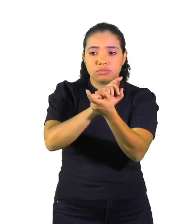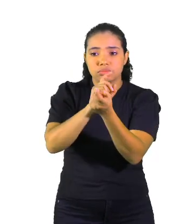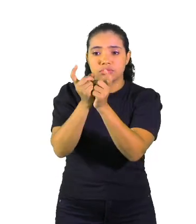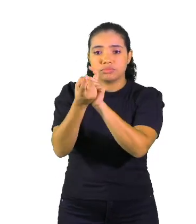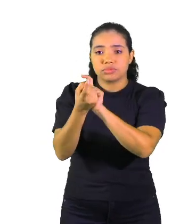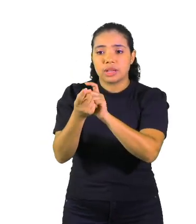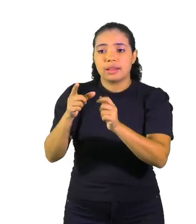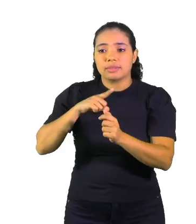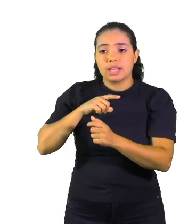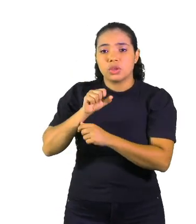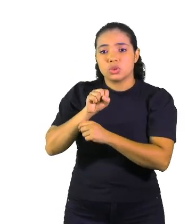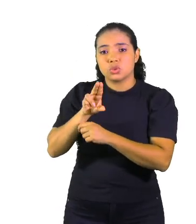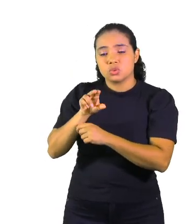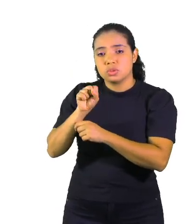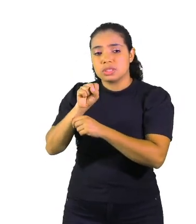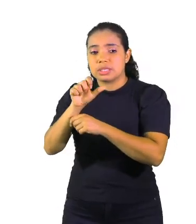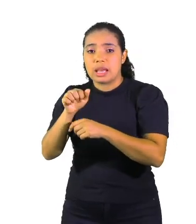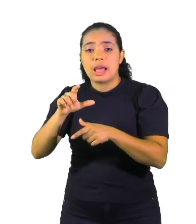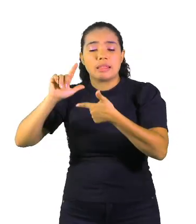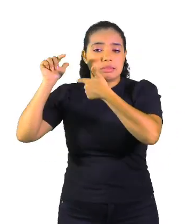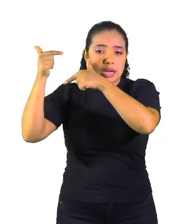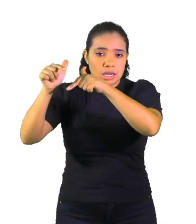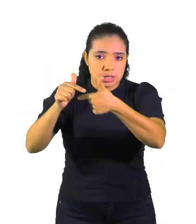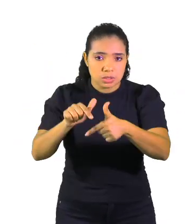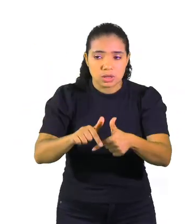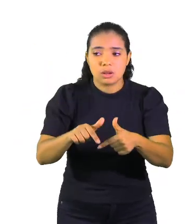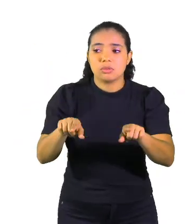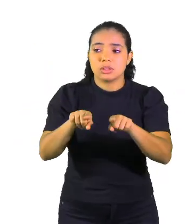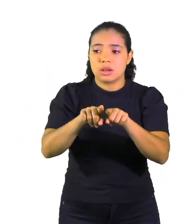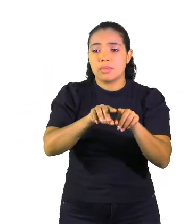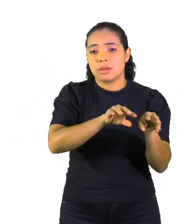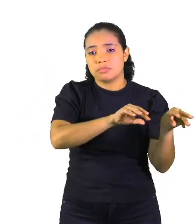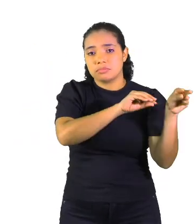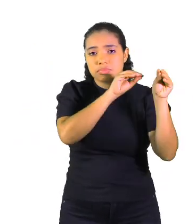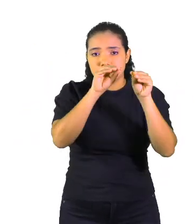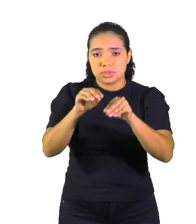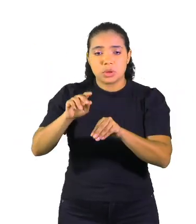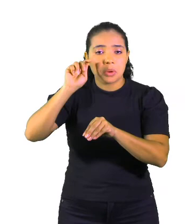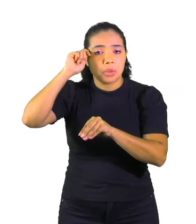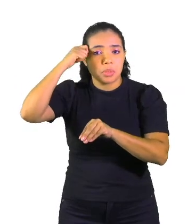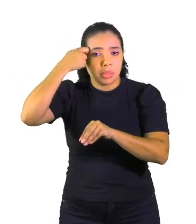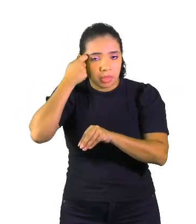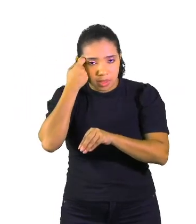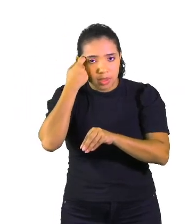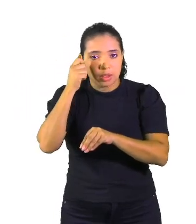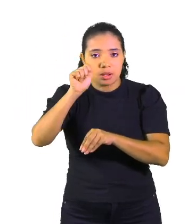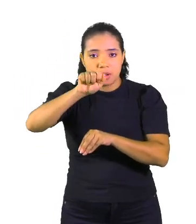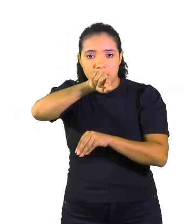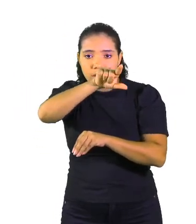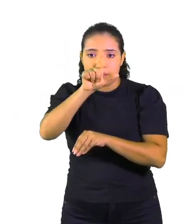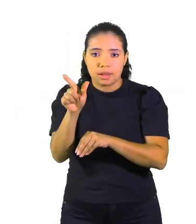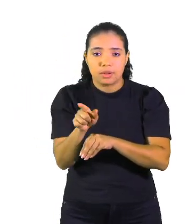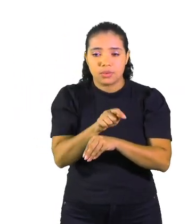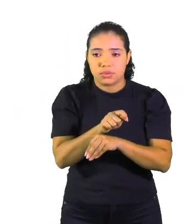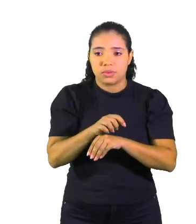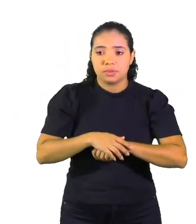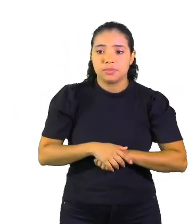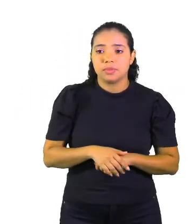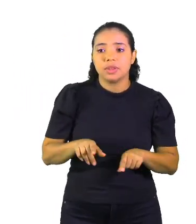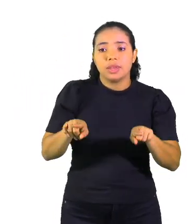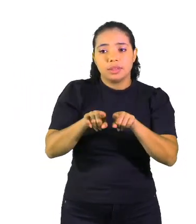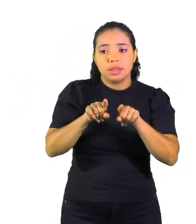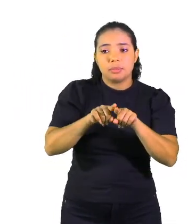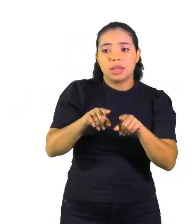dança tradicional também trazida para cá pelos negros, pelos africanos. Temos na